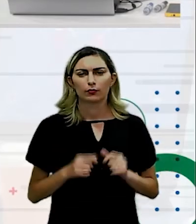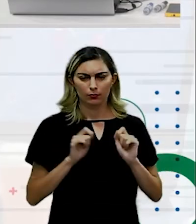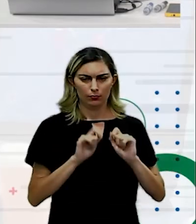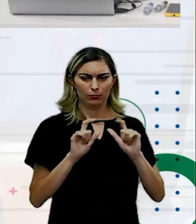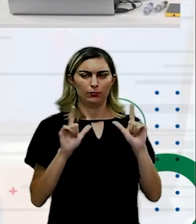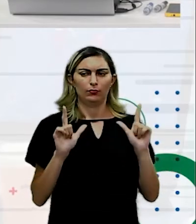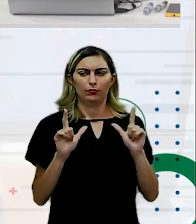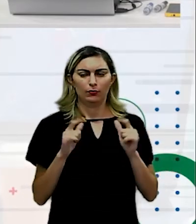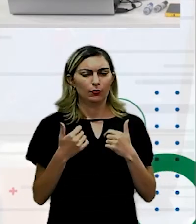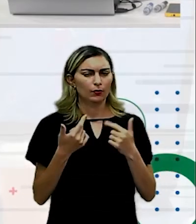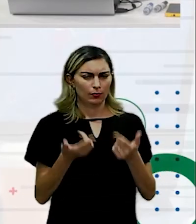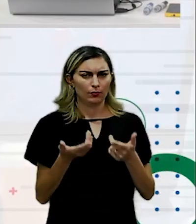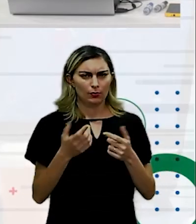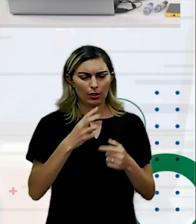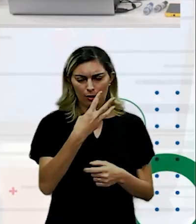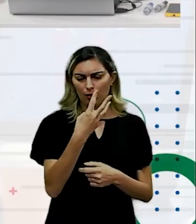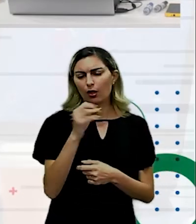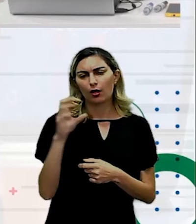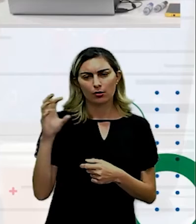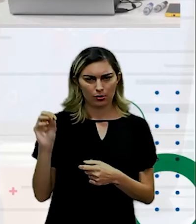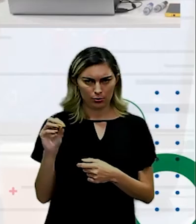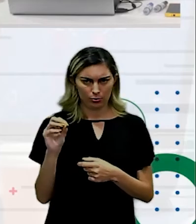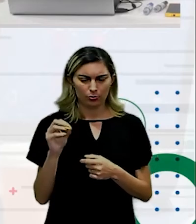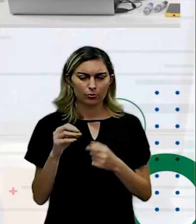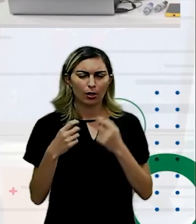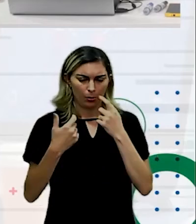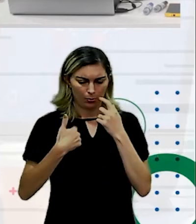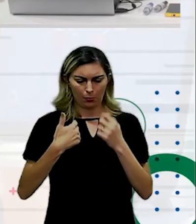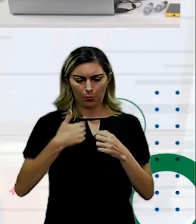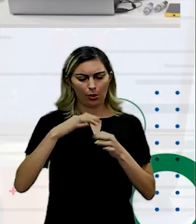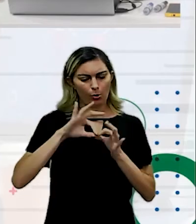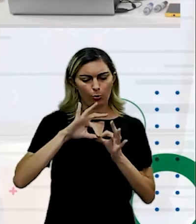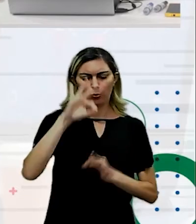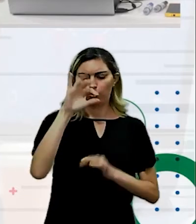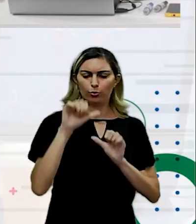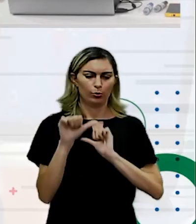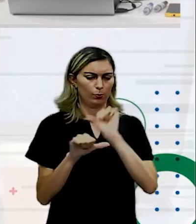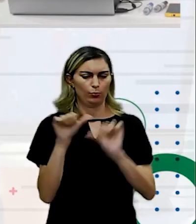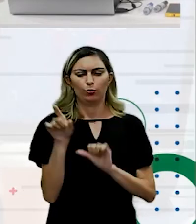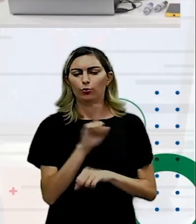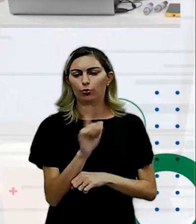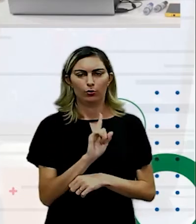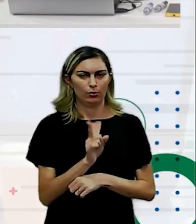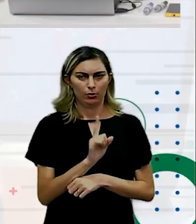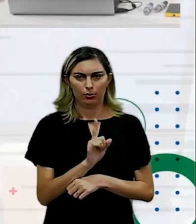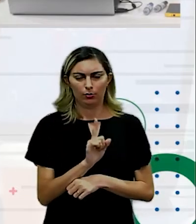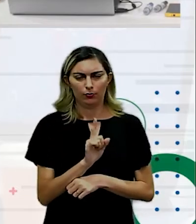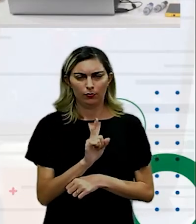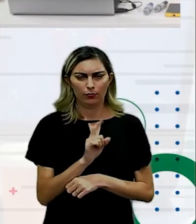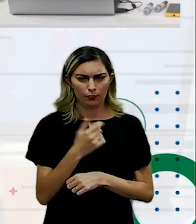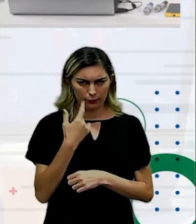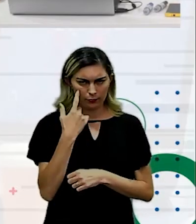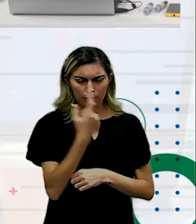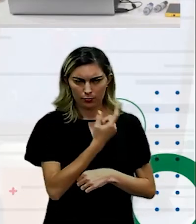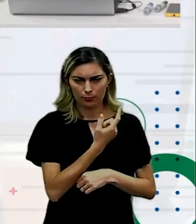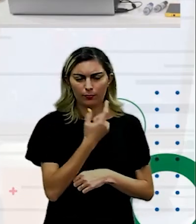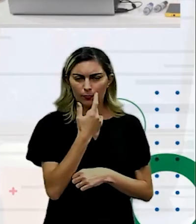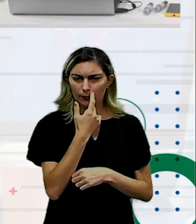se eu volto para 300, a minha altura não muda, certo? Porque eu desativei ela. Tudo bem?